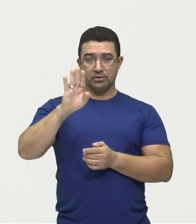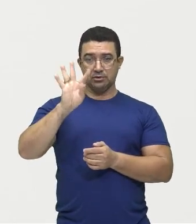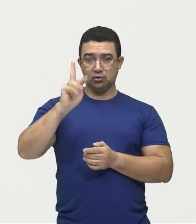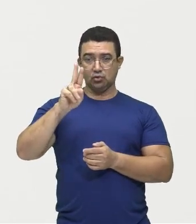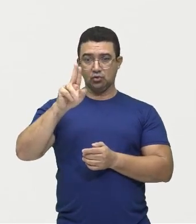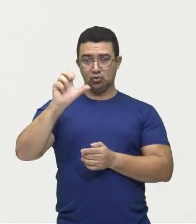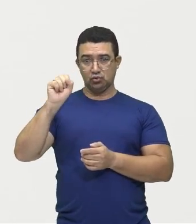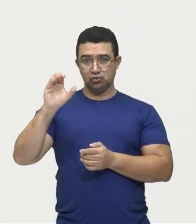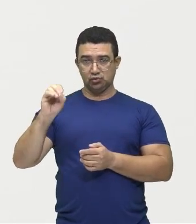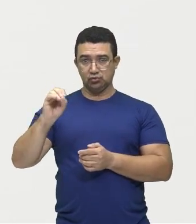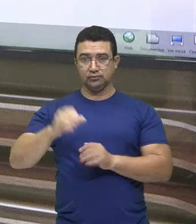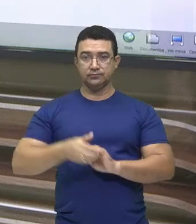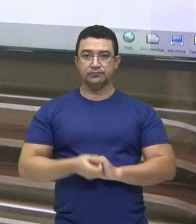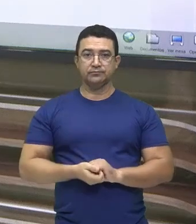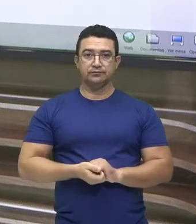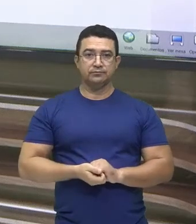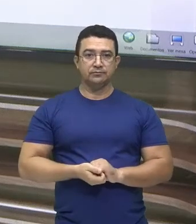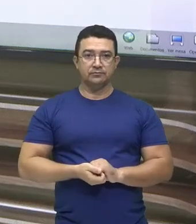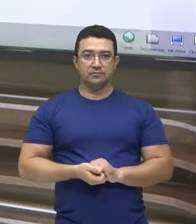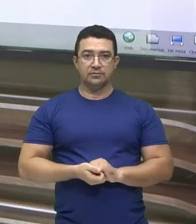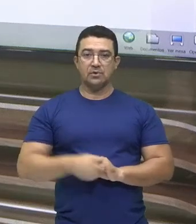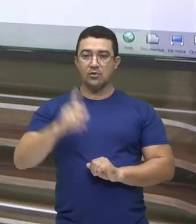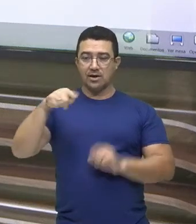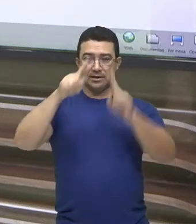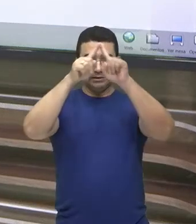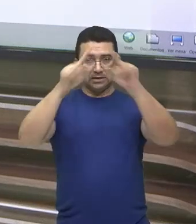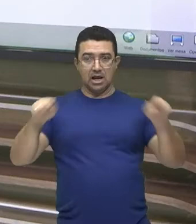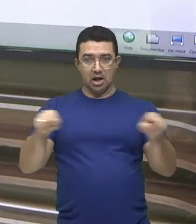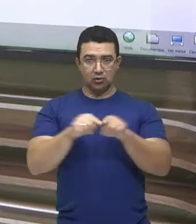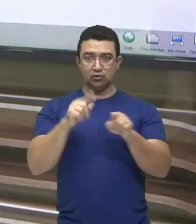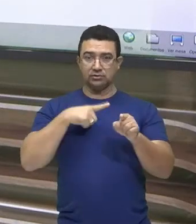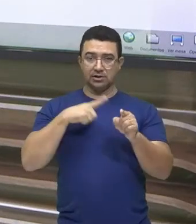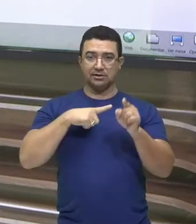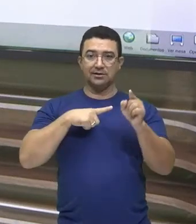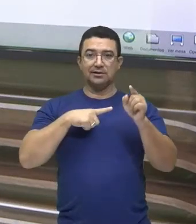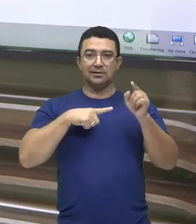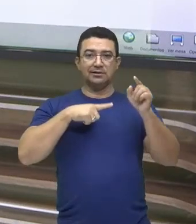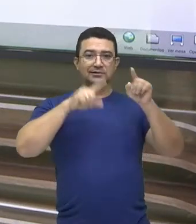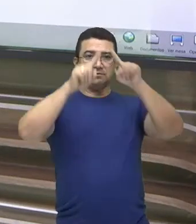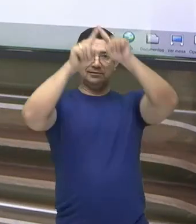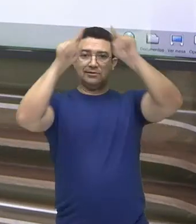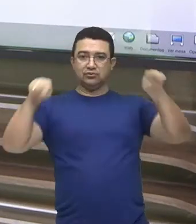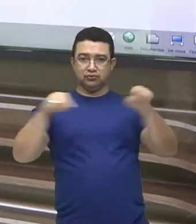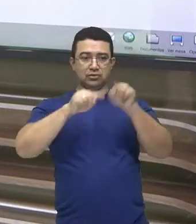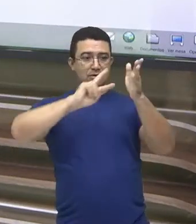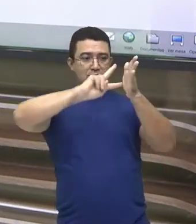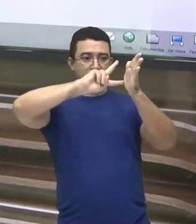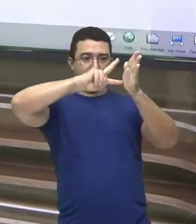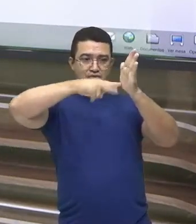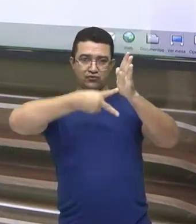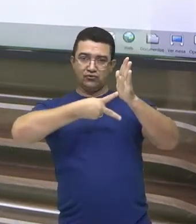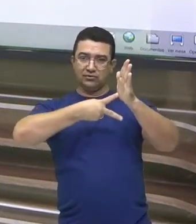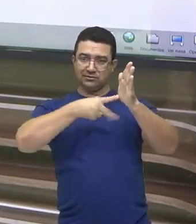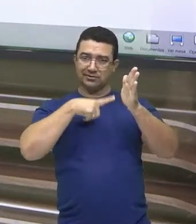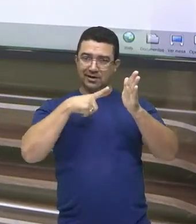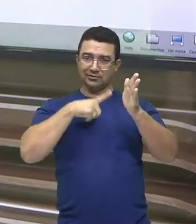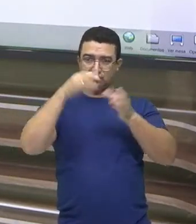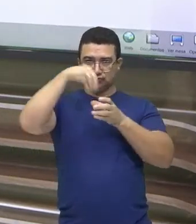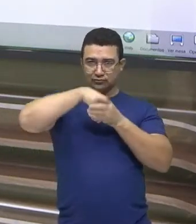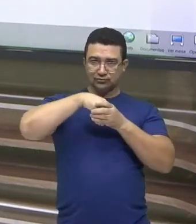né, pessoal? Obtusângulo é aquele triângulo que possui os ângulos obtusos, né? Essa